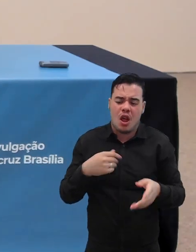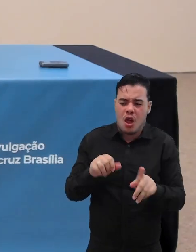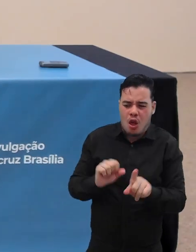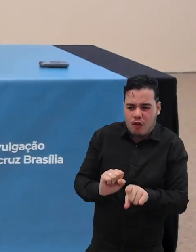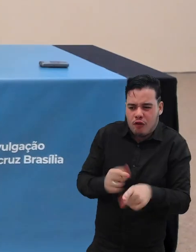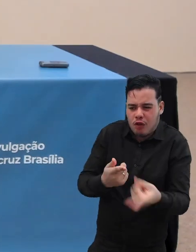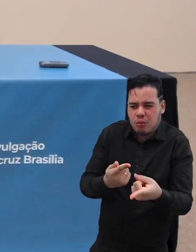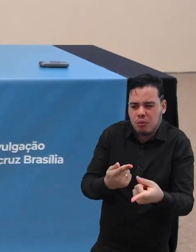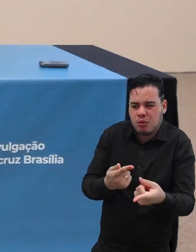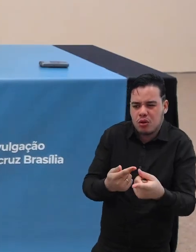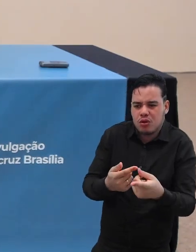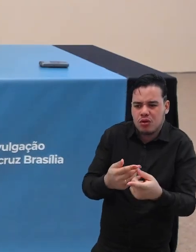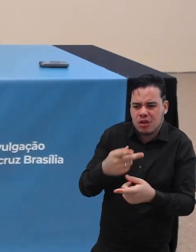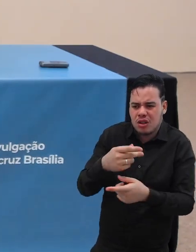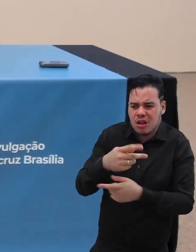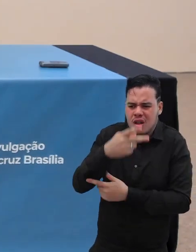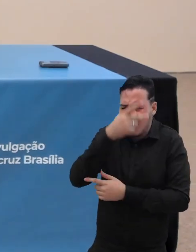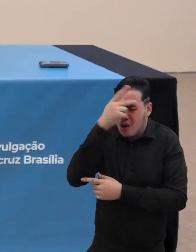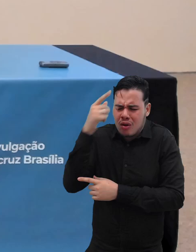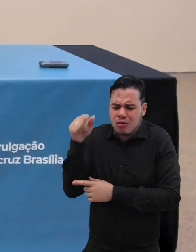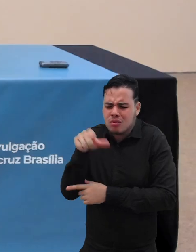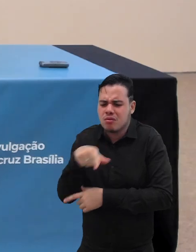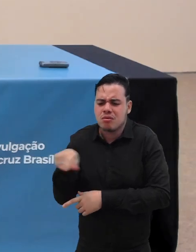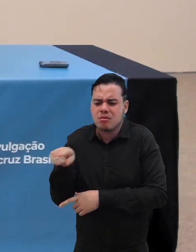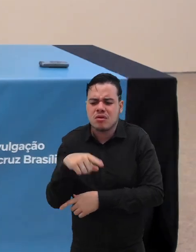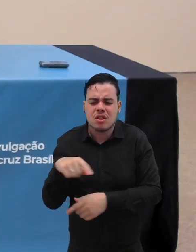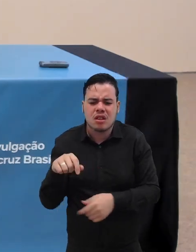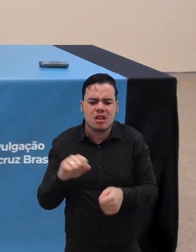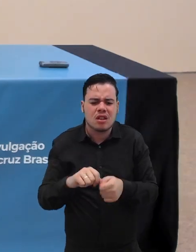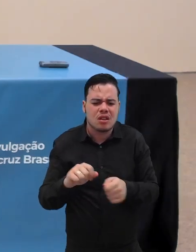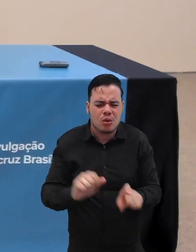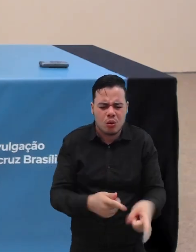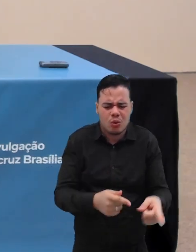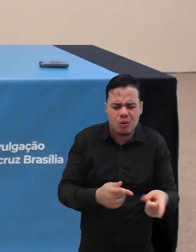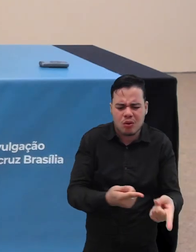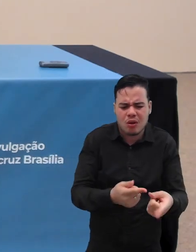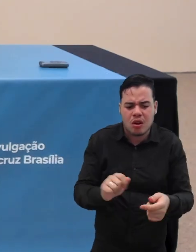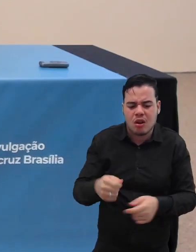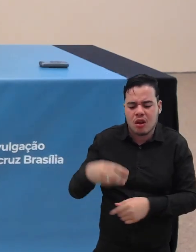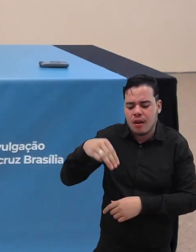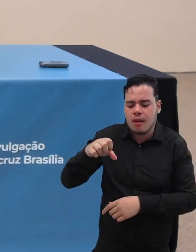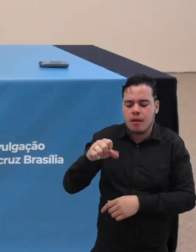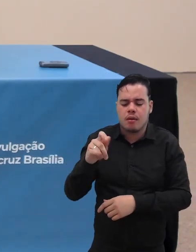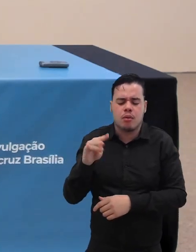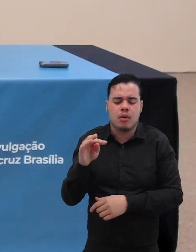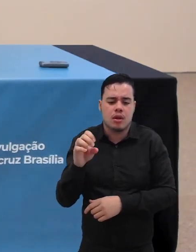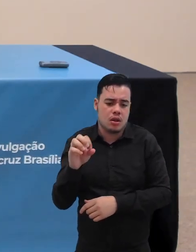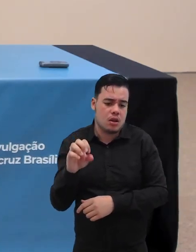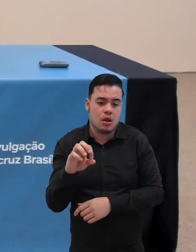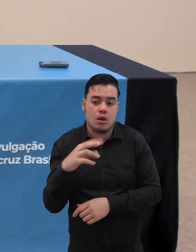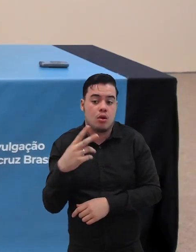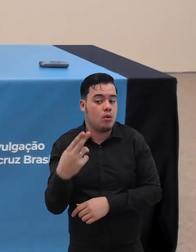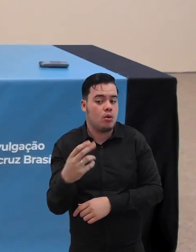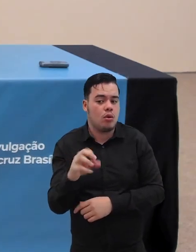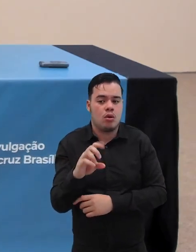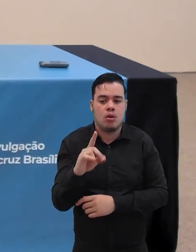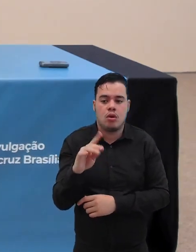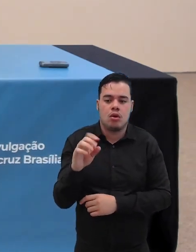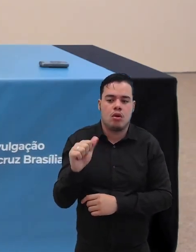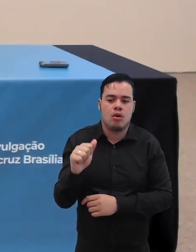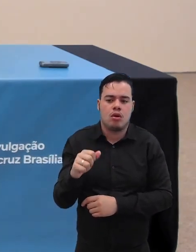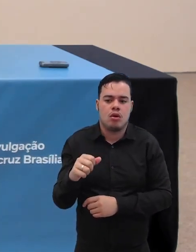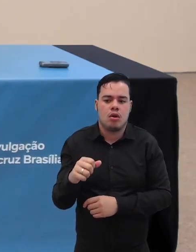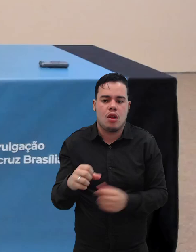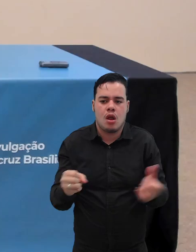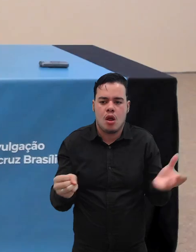que alguém está fazendo aqui mestrado, doutorado, podia estudar sobre isso, pensar em atualizar essa